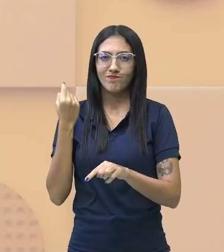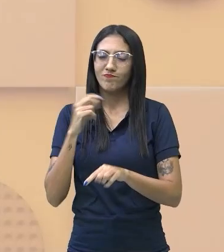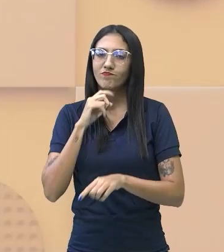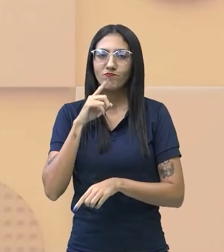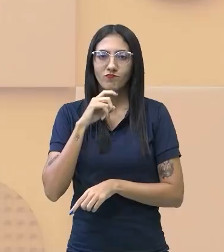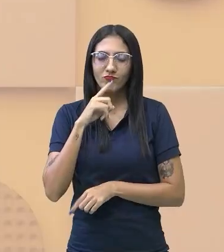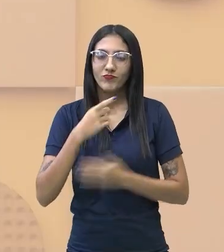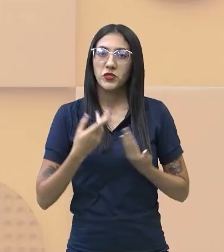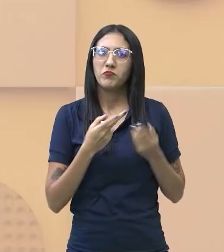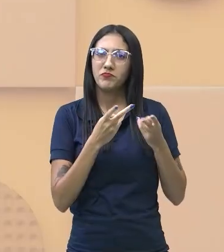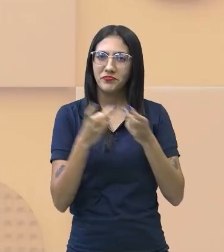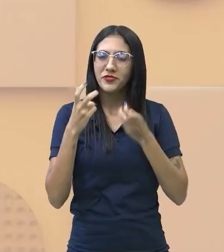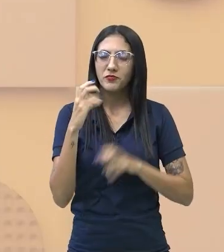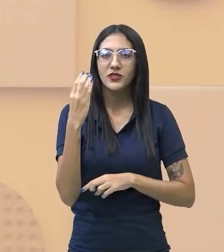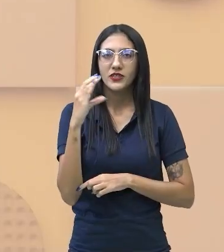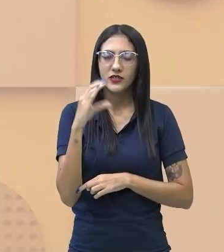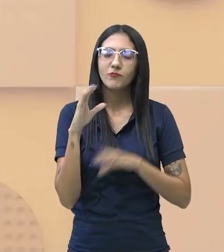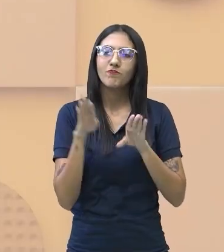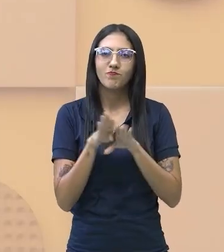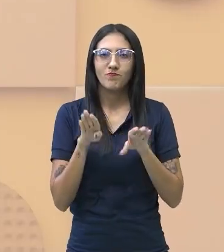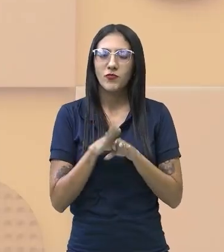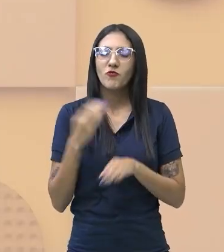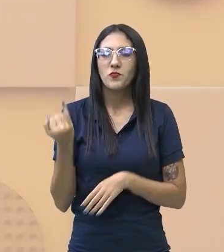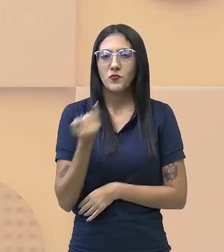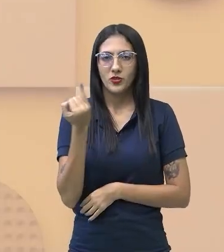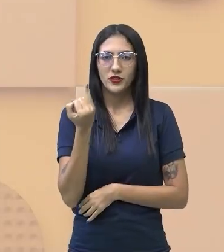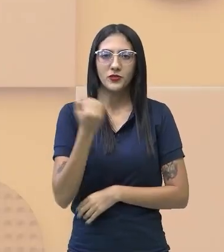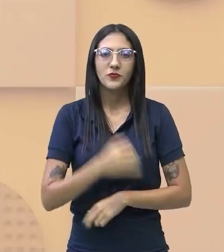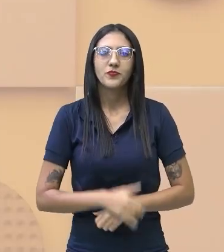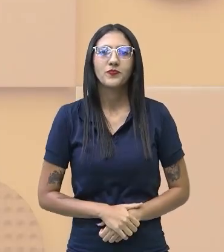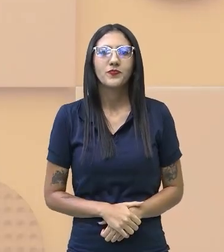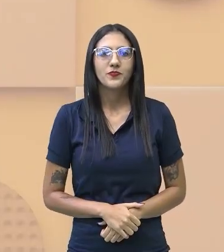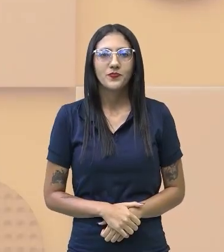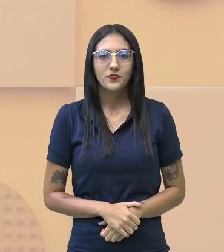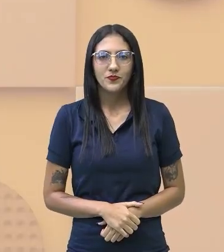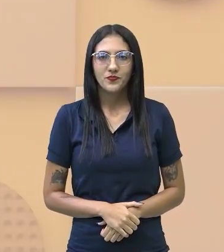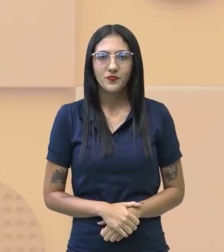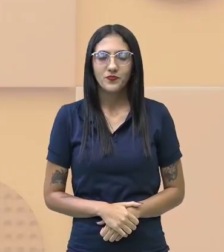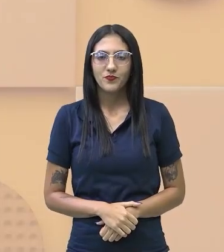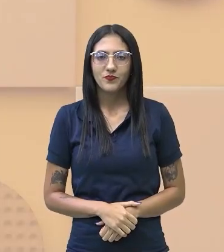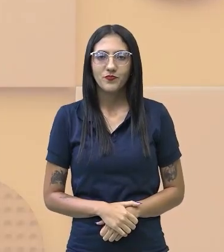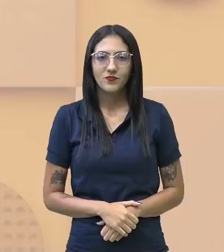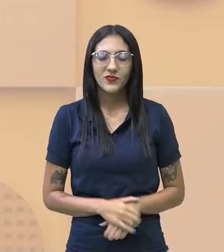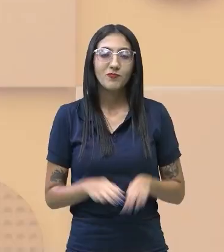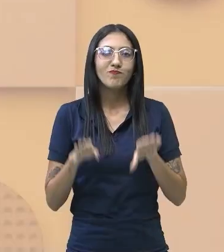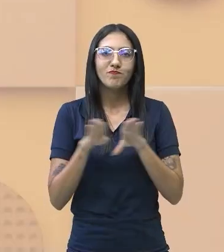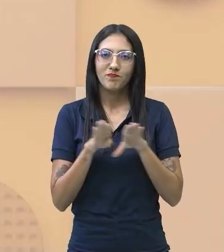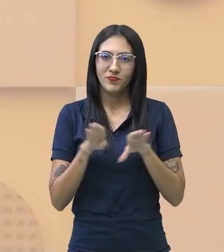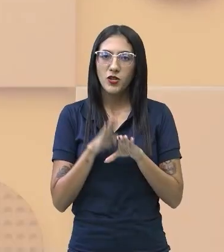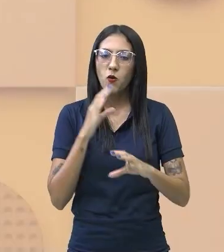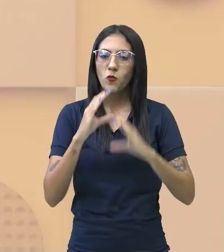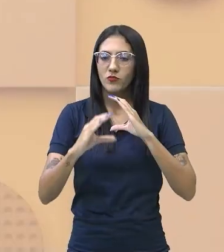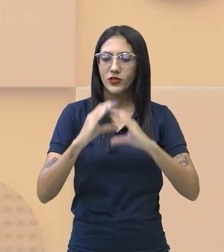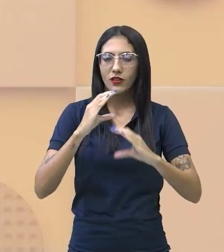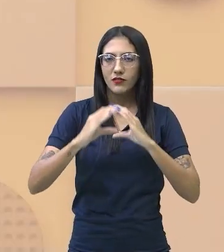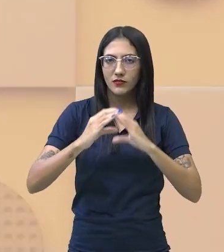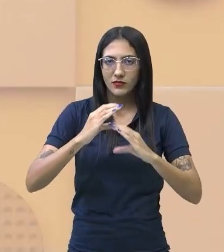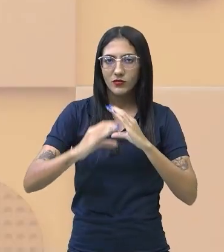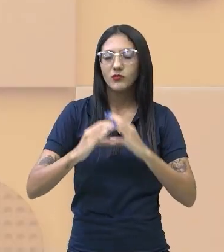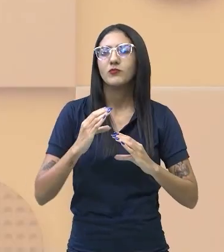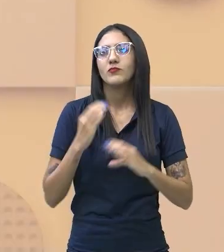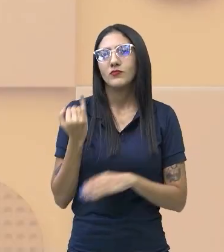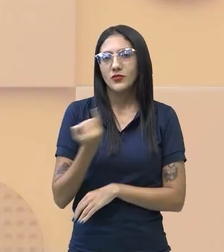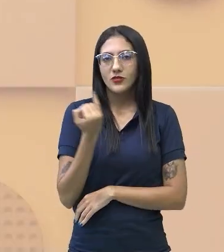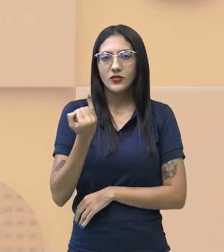essa parte da ciência, como ela é importante, né? E, claro, a comunicação, né? Olha só, nós estamos,